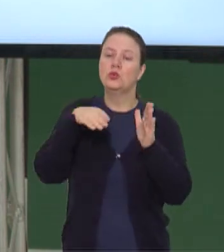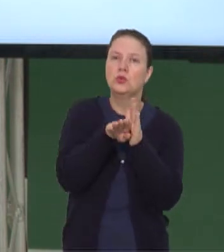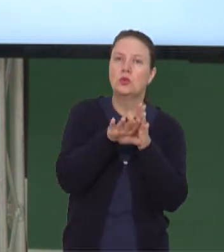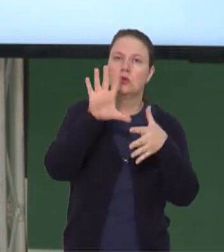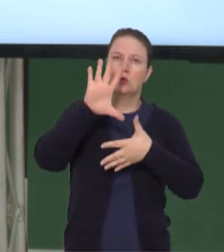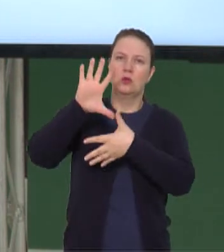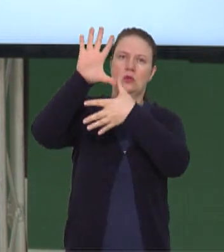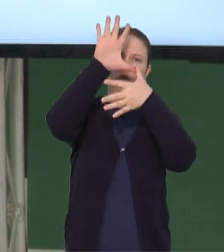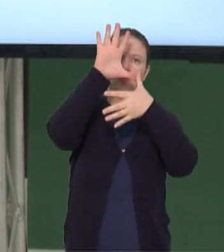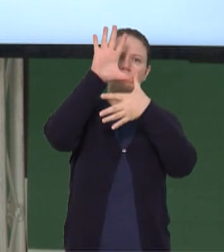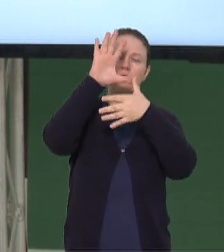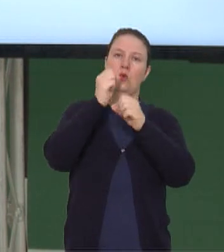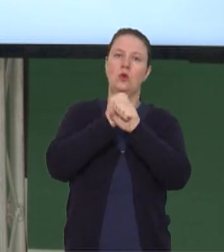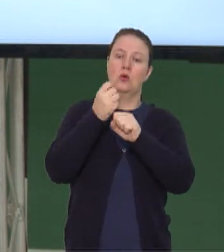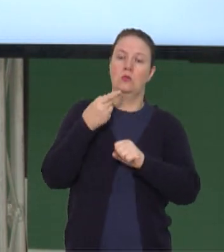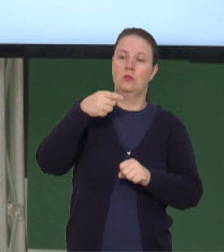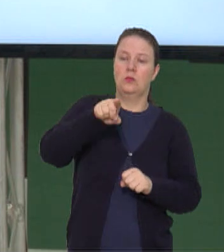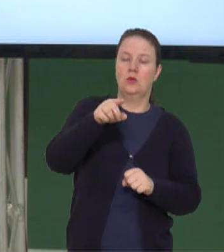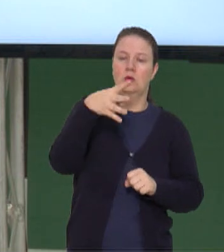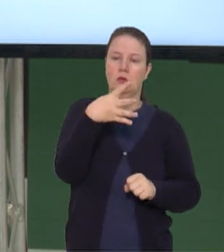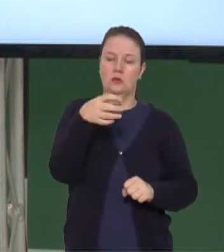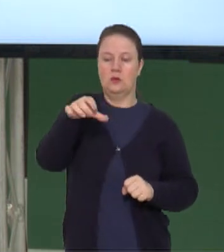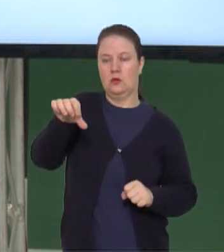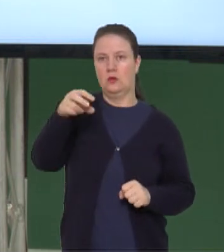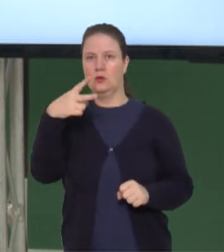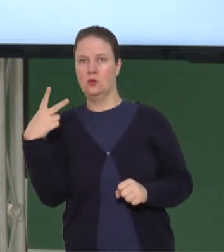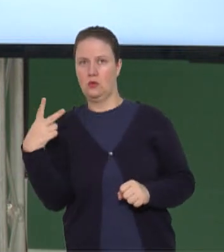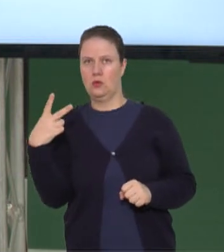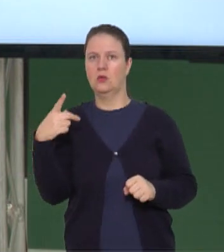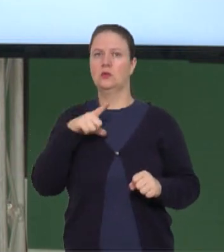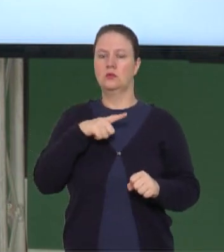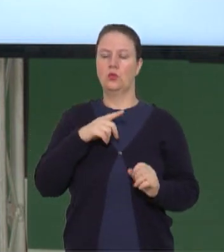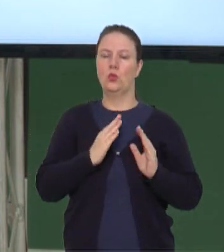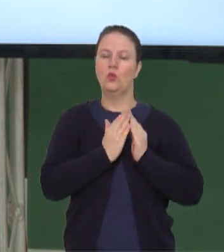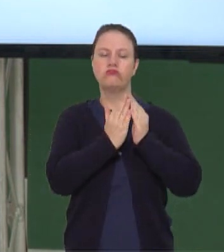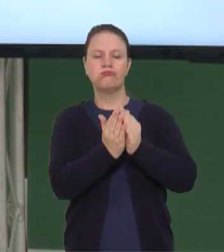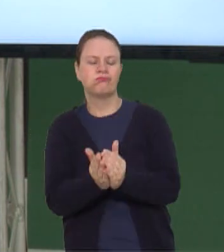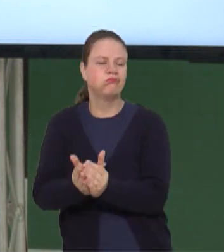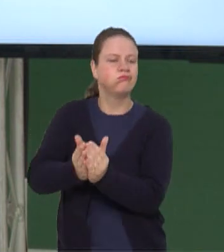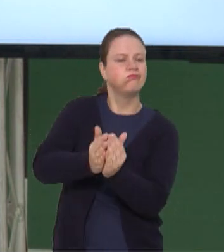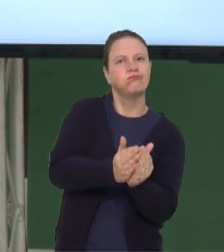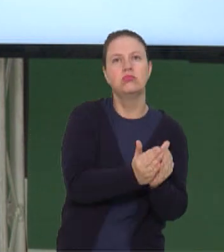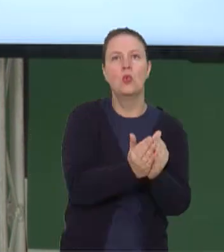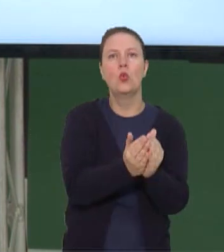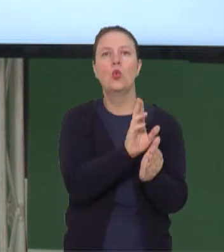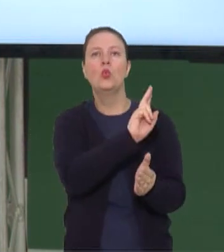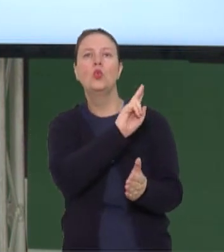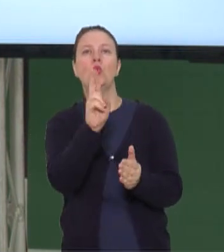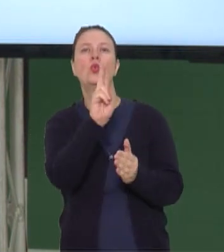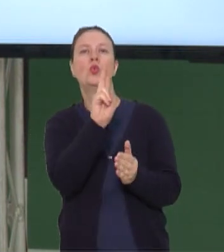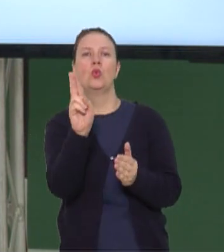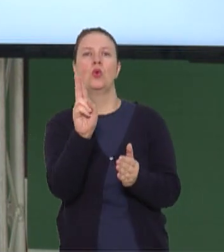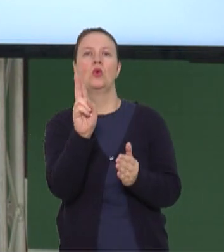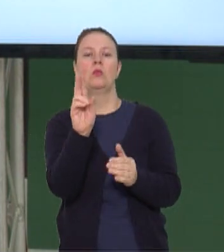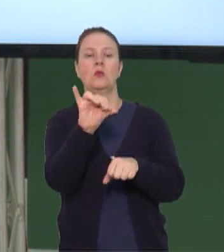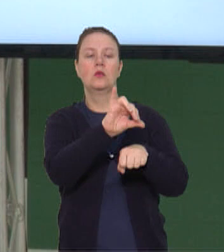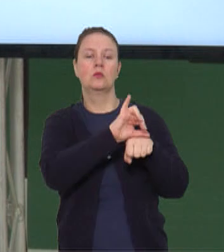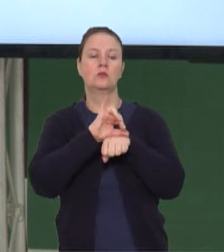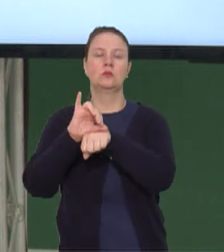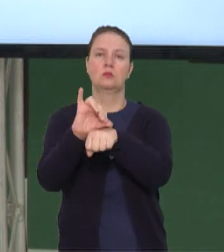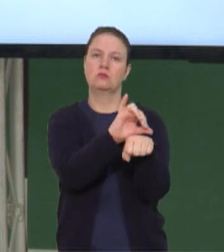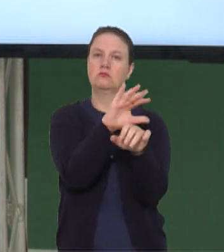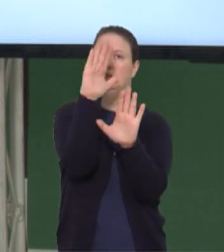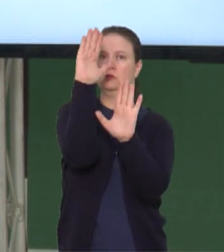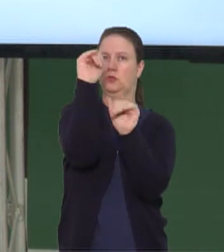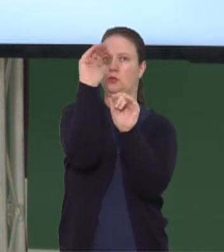em 1492. Então Cristóvão Colombo, quando ele desembarcou, foi dado o nome de Ilha de Hispaniola, né? Por quê?